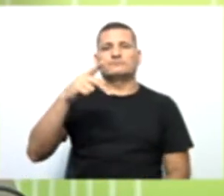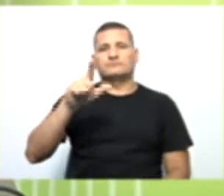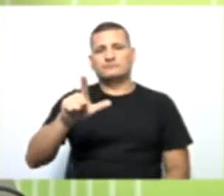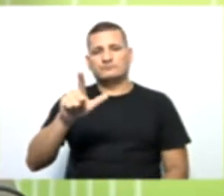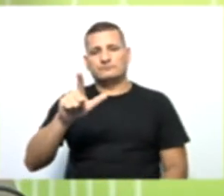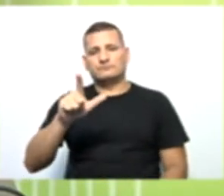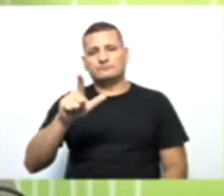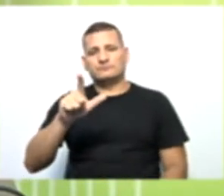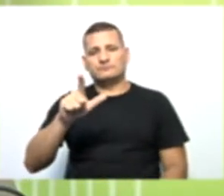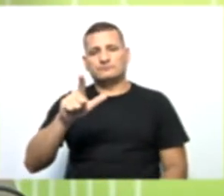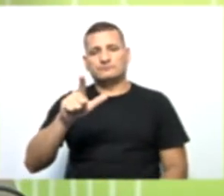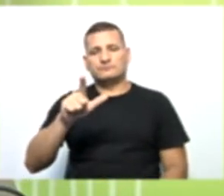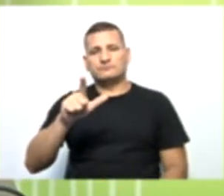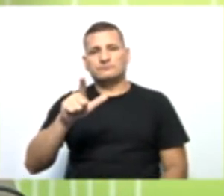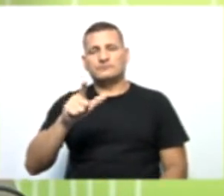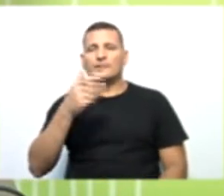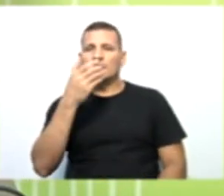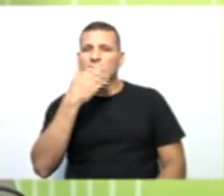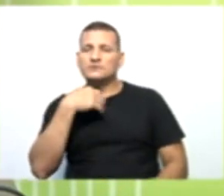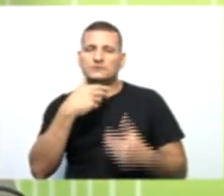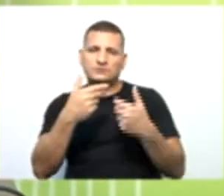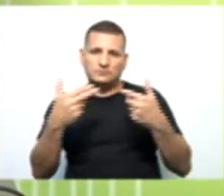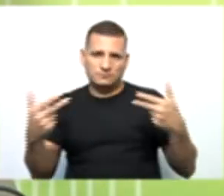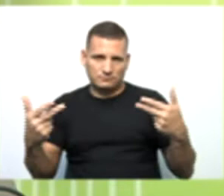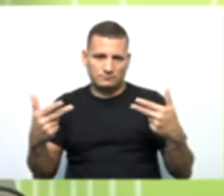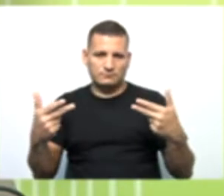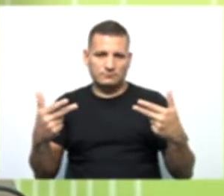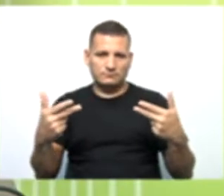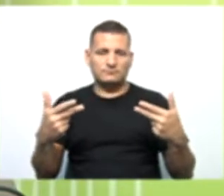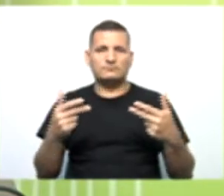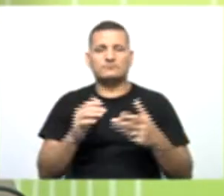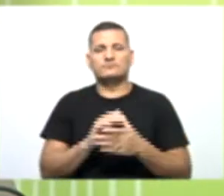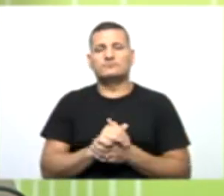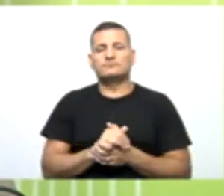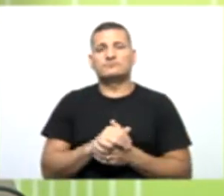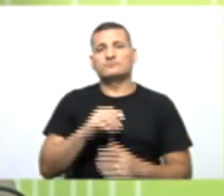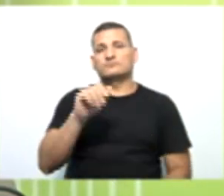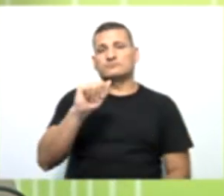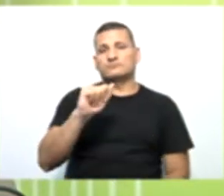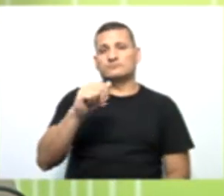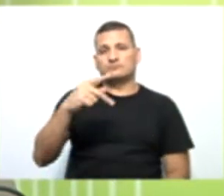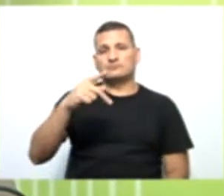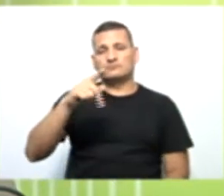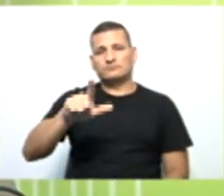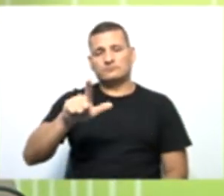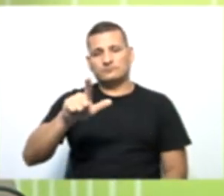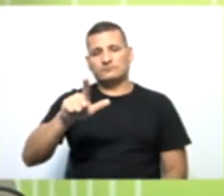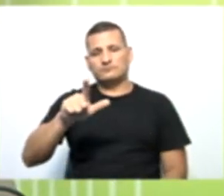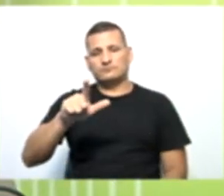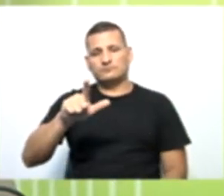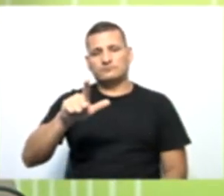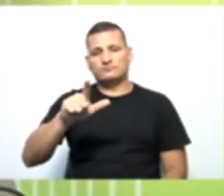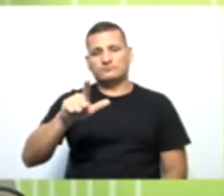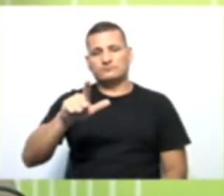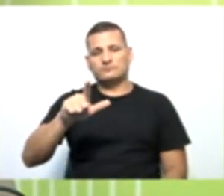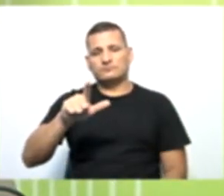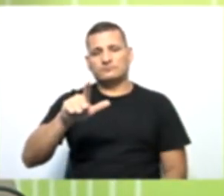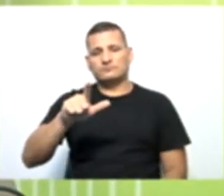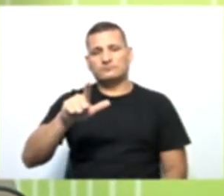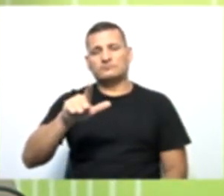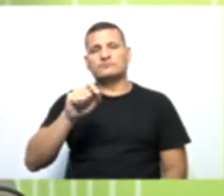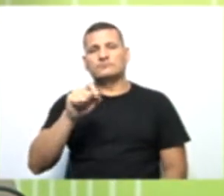relacionadas a frutas, enfim, uma fruticultura, APLs em volta da atividade